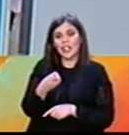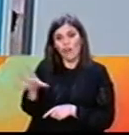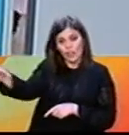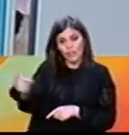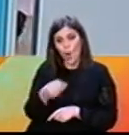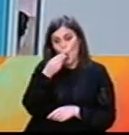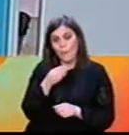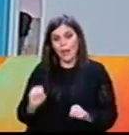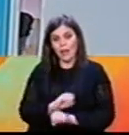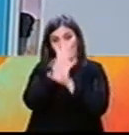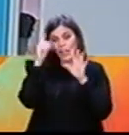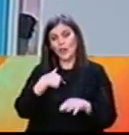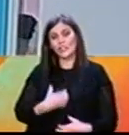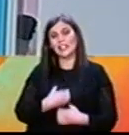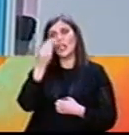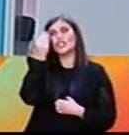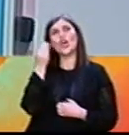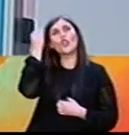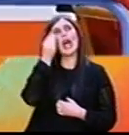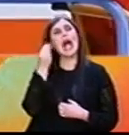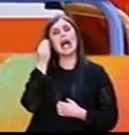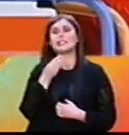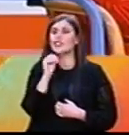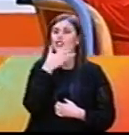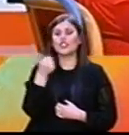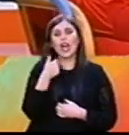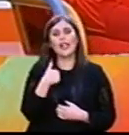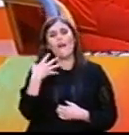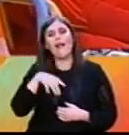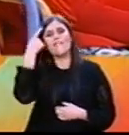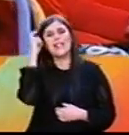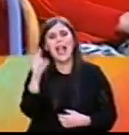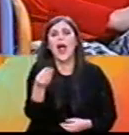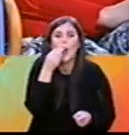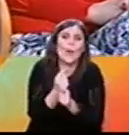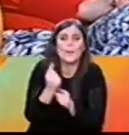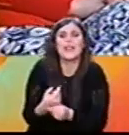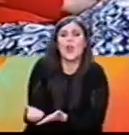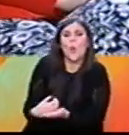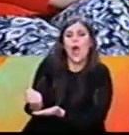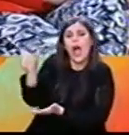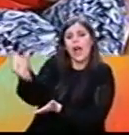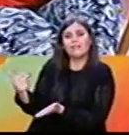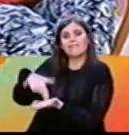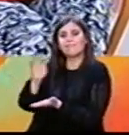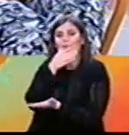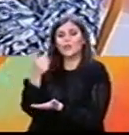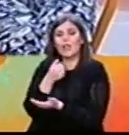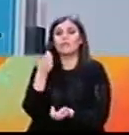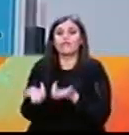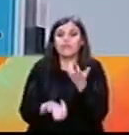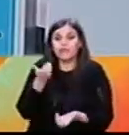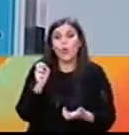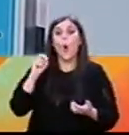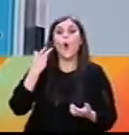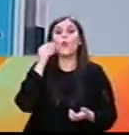porque eu tenho que matar saudades da Sónia e assim, olha, vim-me na comida. Okay. Não tenho cá a minha Sónia. Pronto, e temos que fritar estes rissóis ou podemos fazê-los no